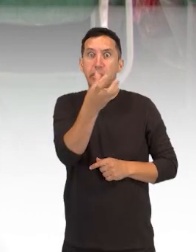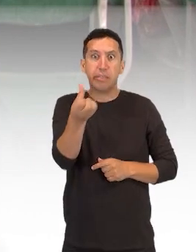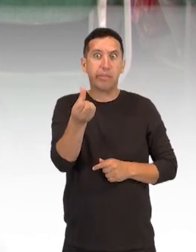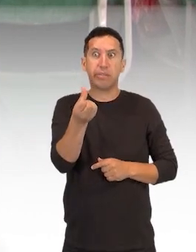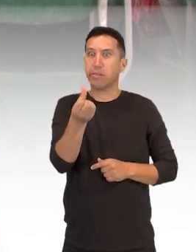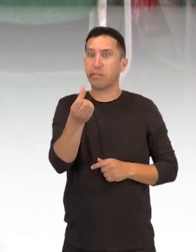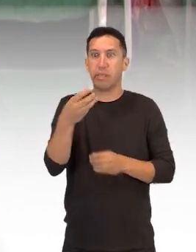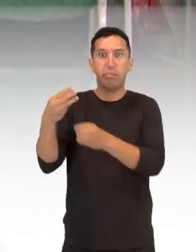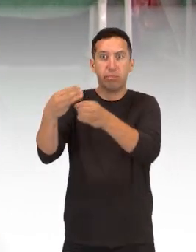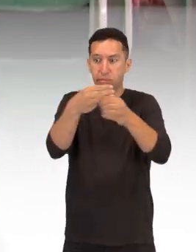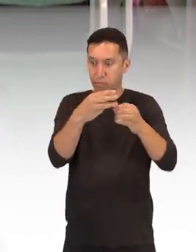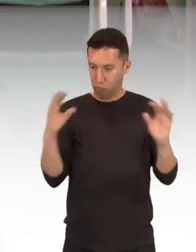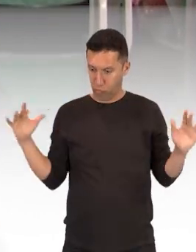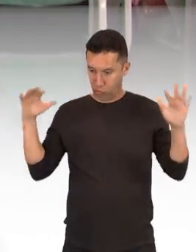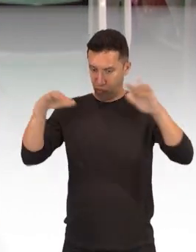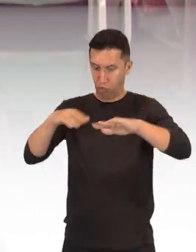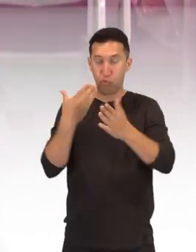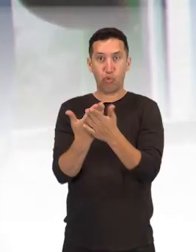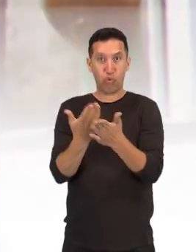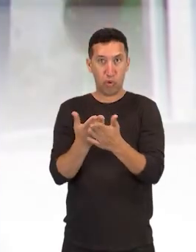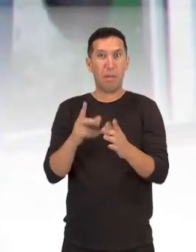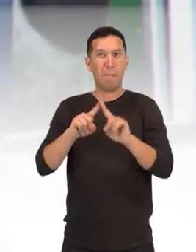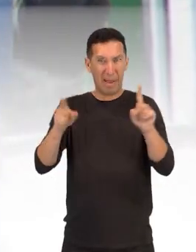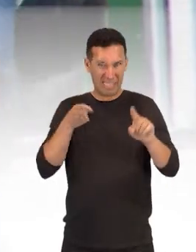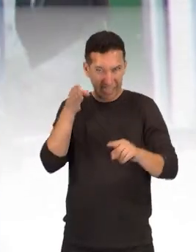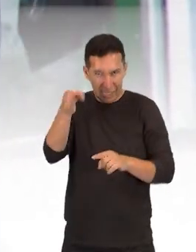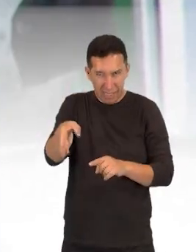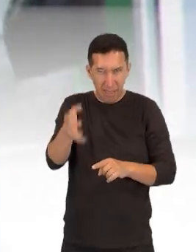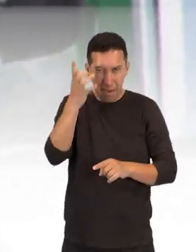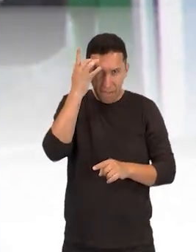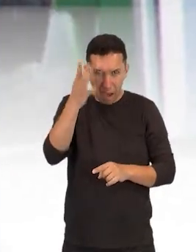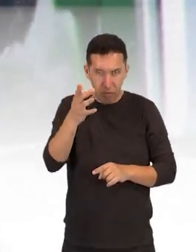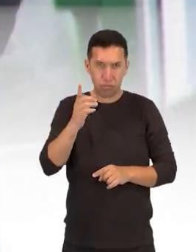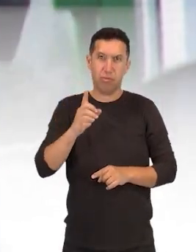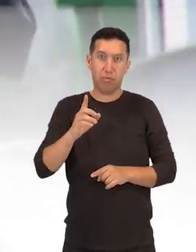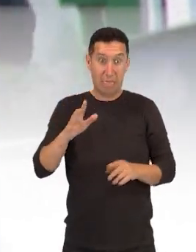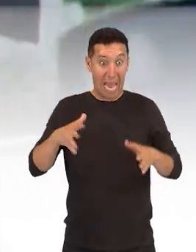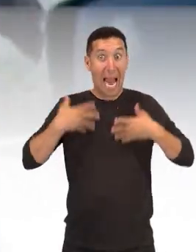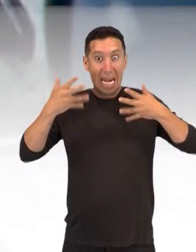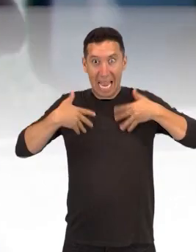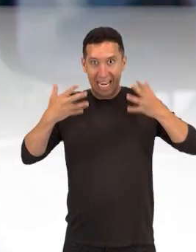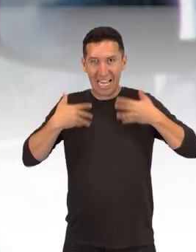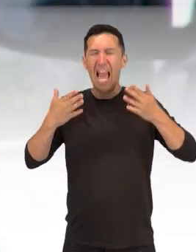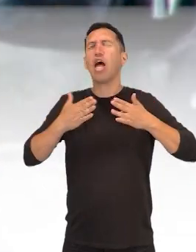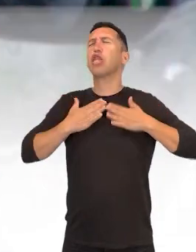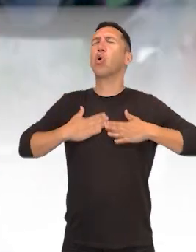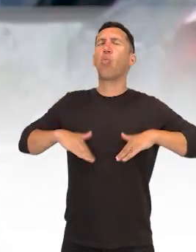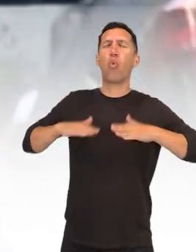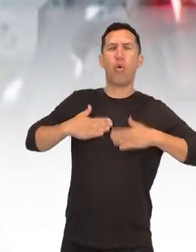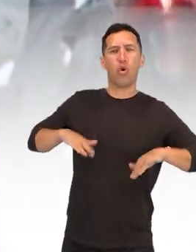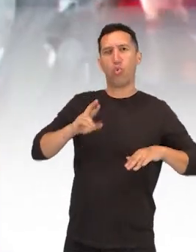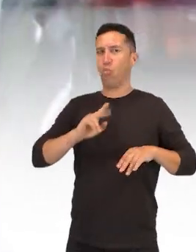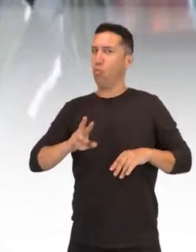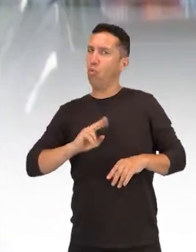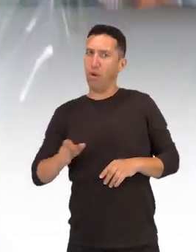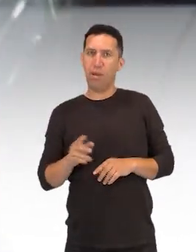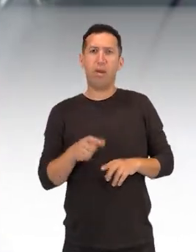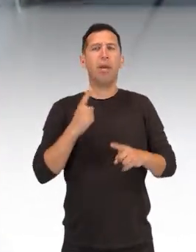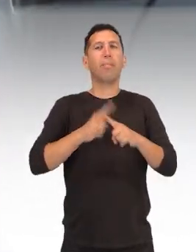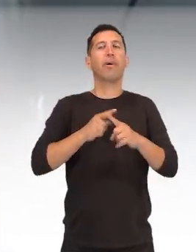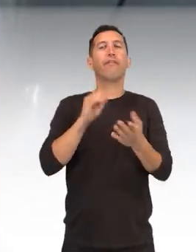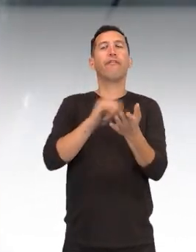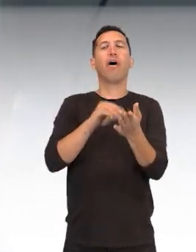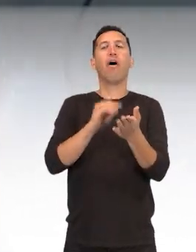33 cidades alagoanas que estudam aqui. Mas ir às aulas nem sempre é motivo de alegria e tranquilidade para eles.